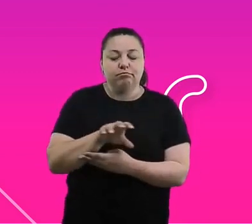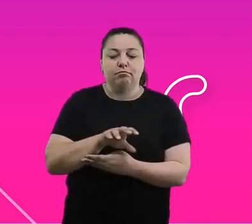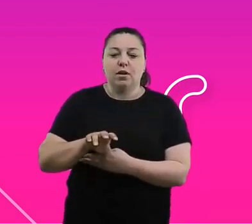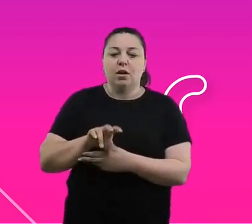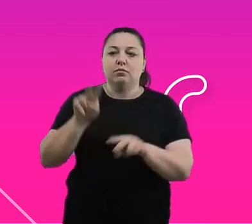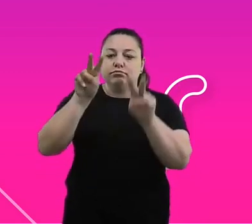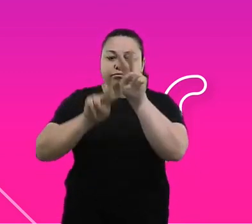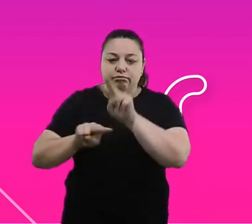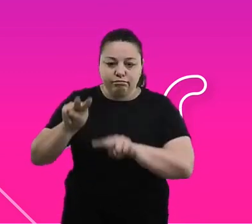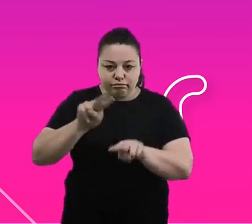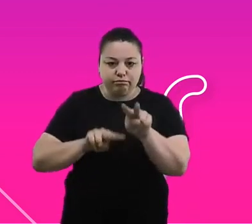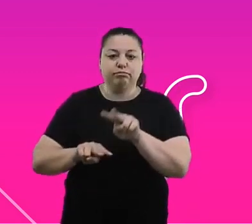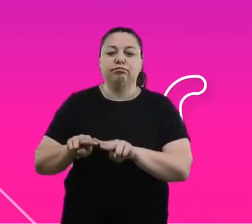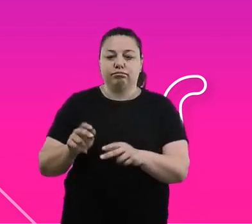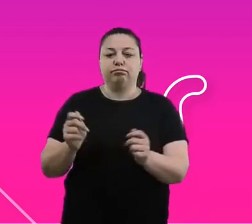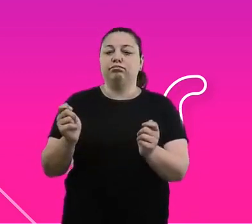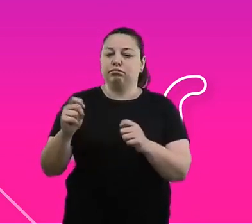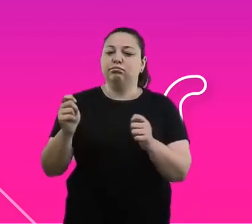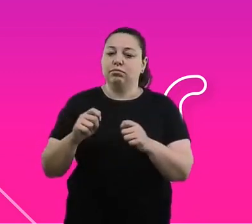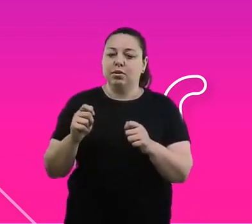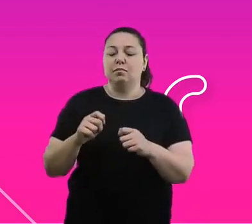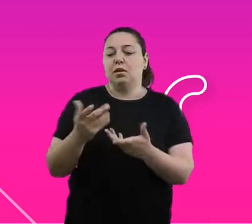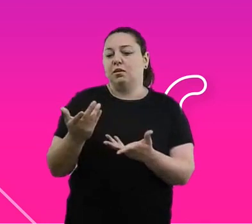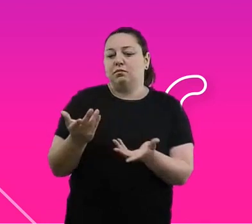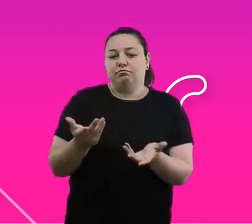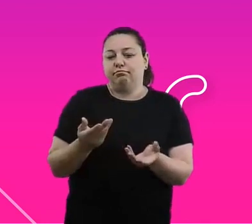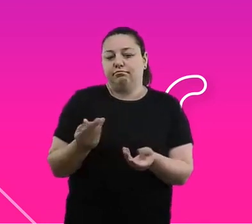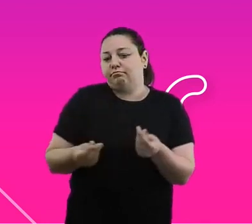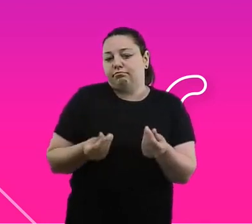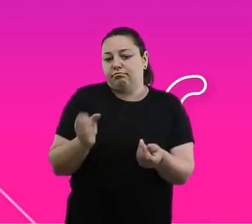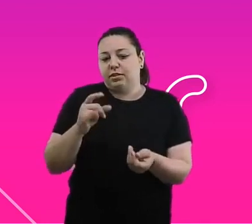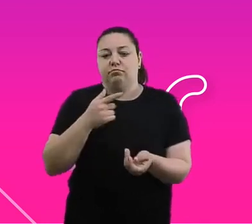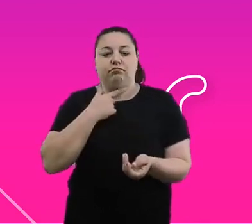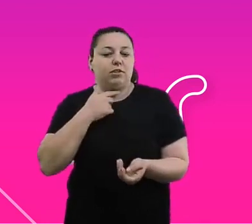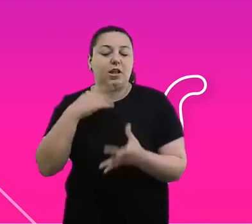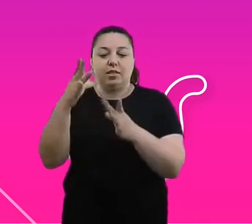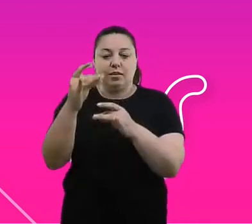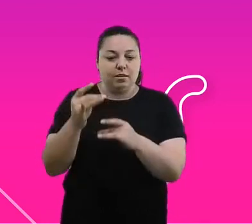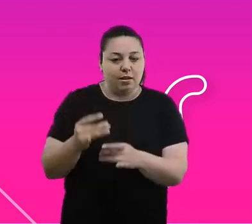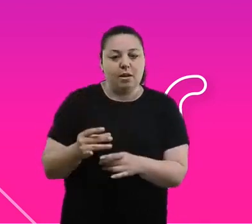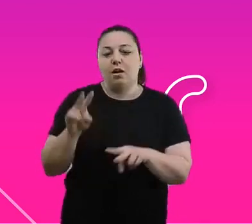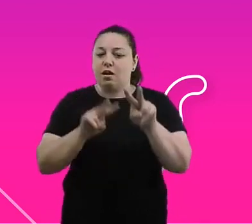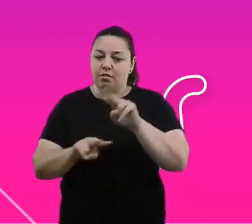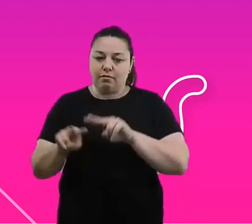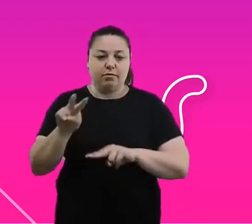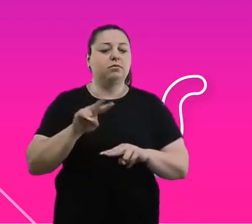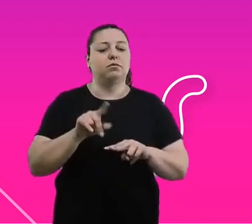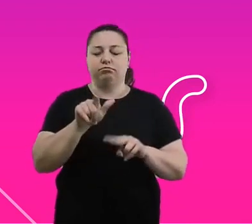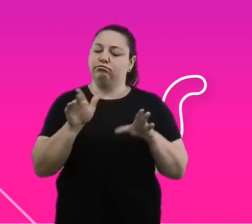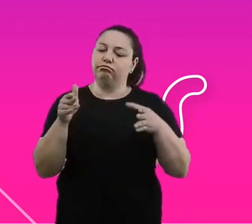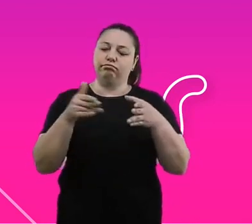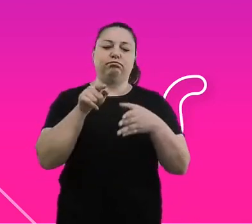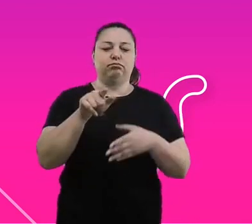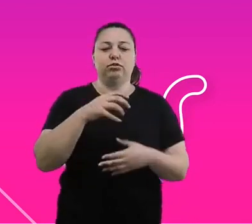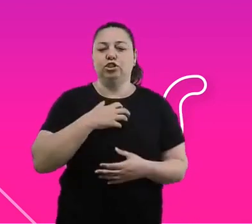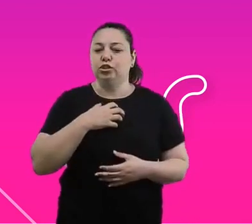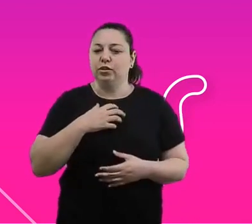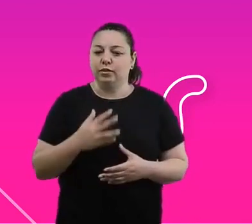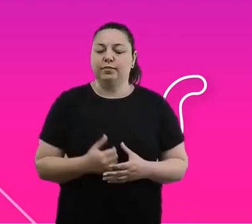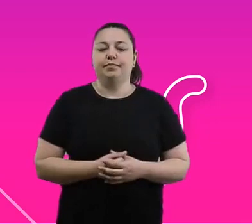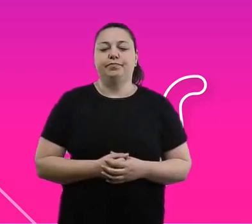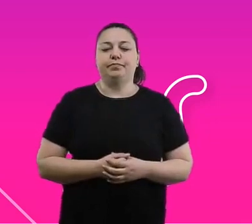ação que, se quiser detalhar ou não, ver mais focado dessa forma. A tela seguinte é muito